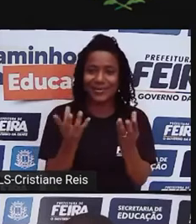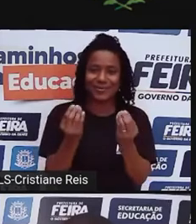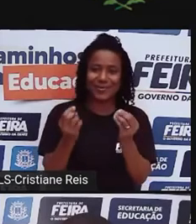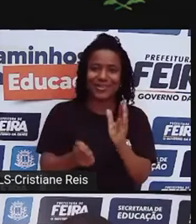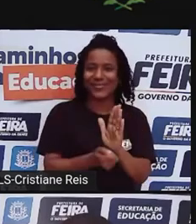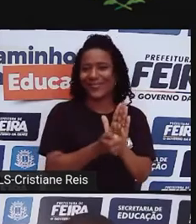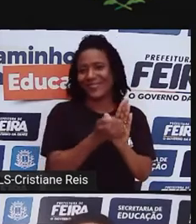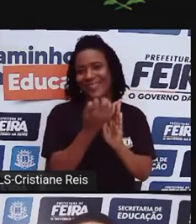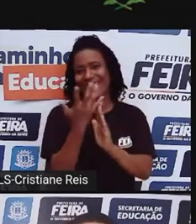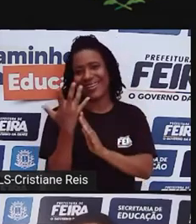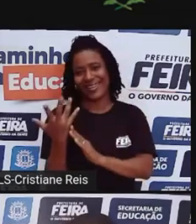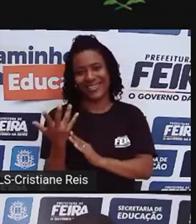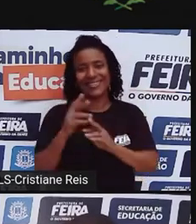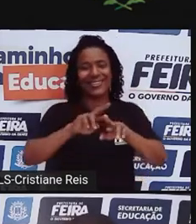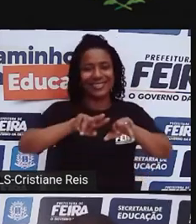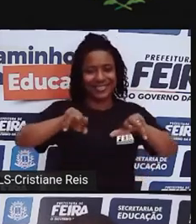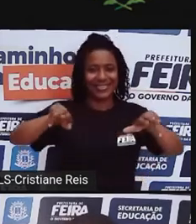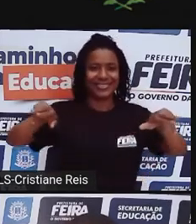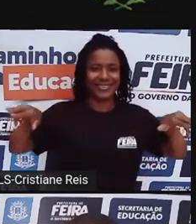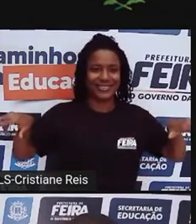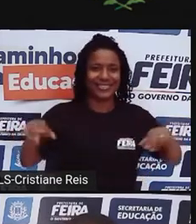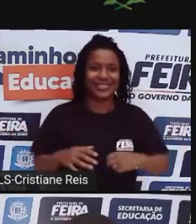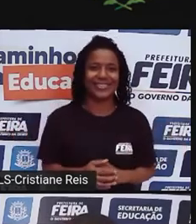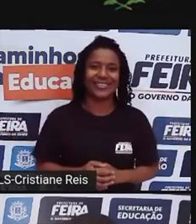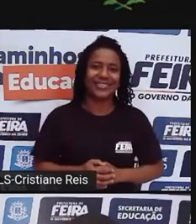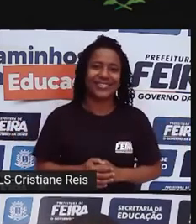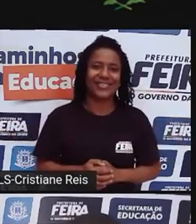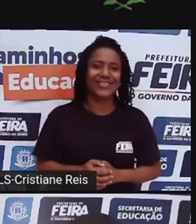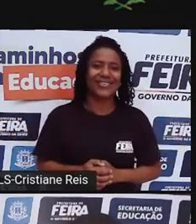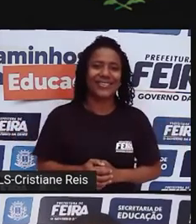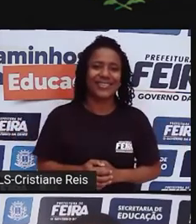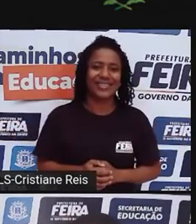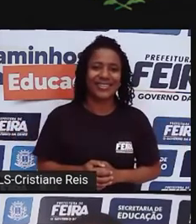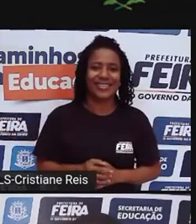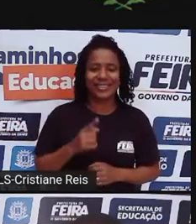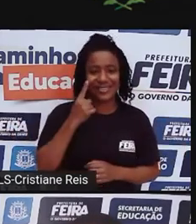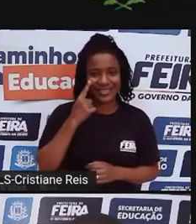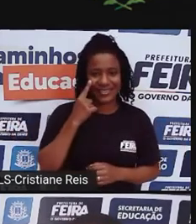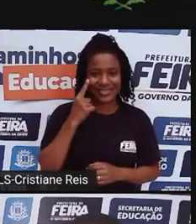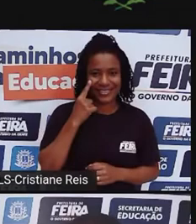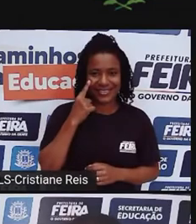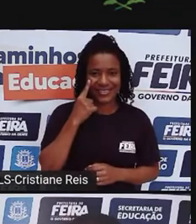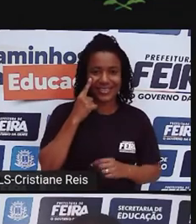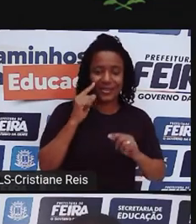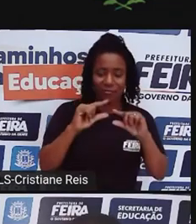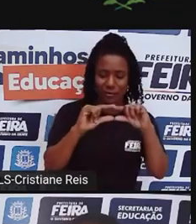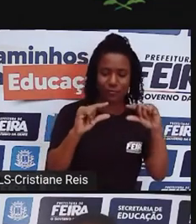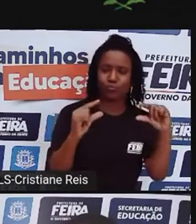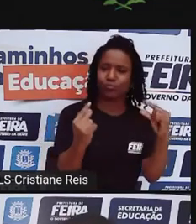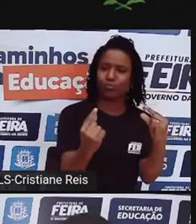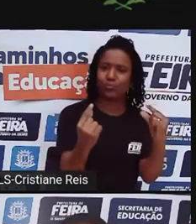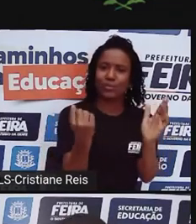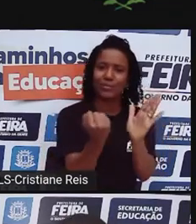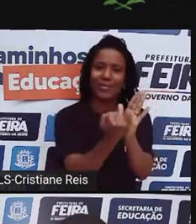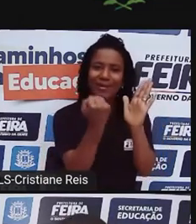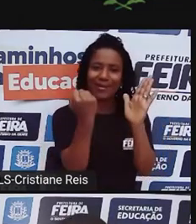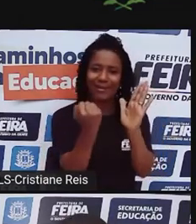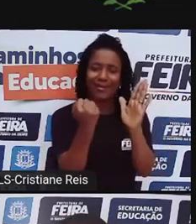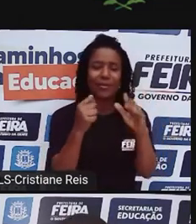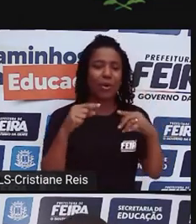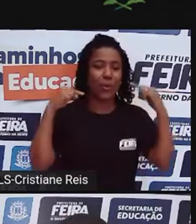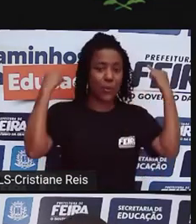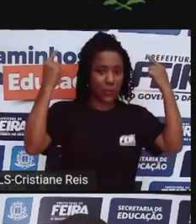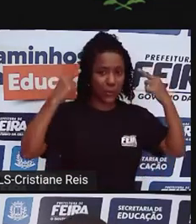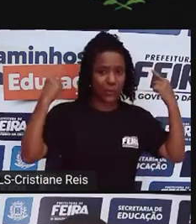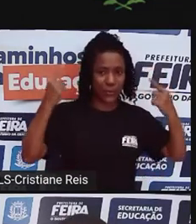diversidade de opções que tem. Tanto que agora eles colocam nas embalagens o tipo de cabelo da pessoa,